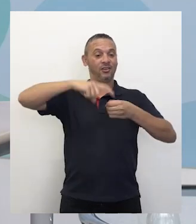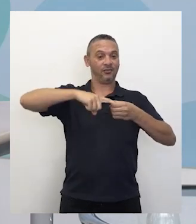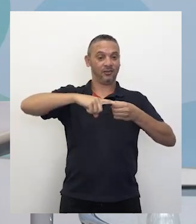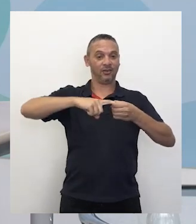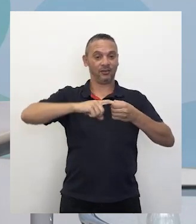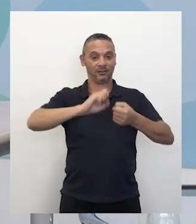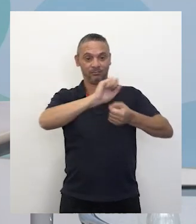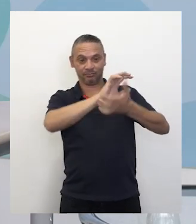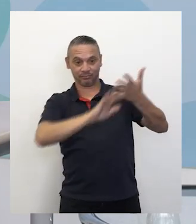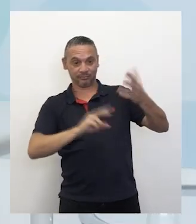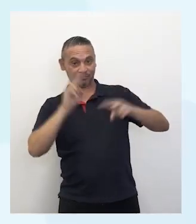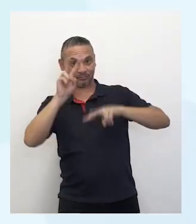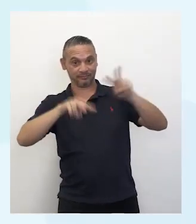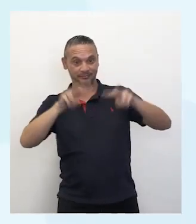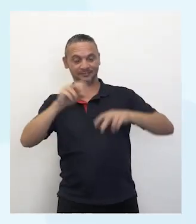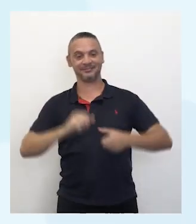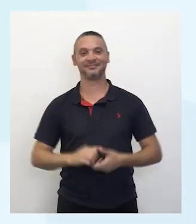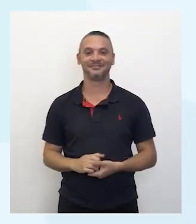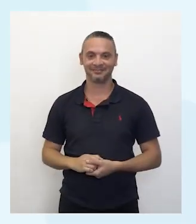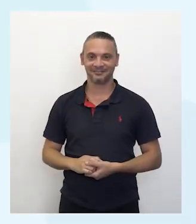à próxima interação.